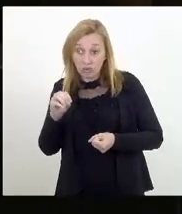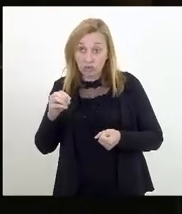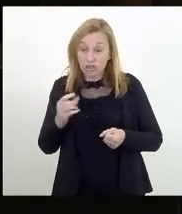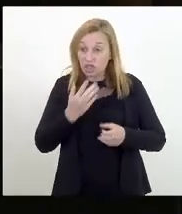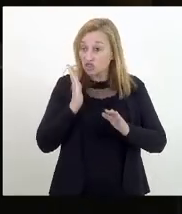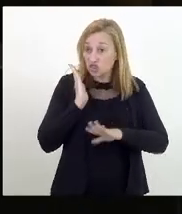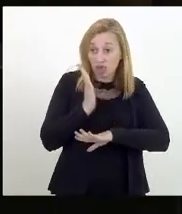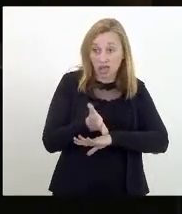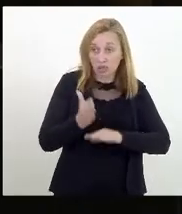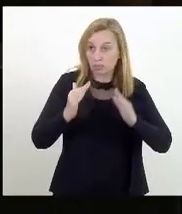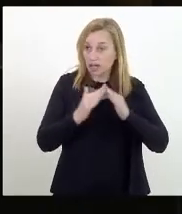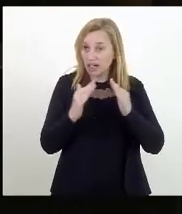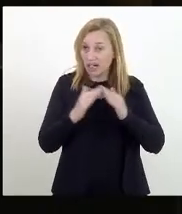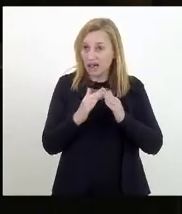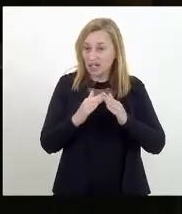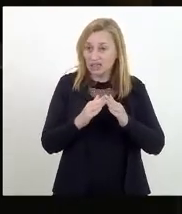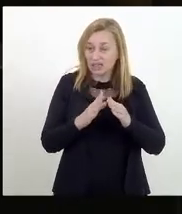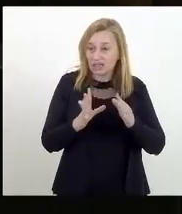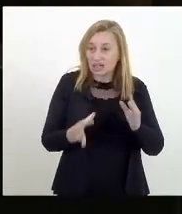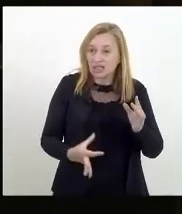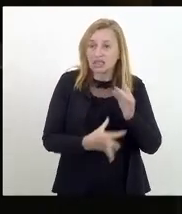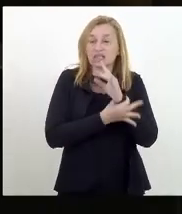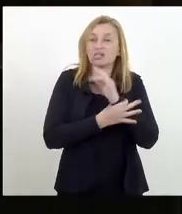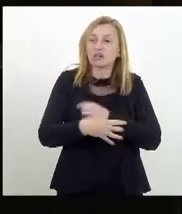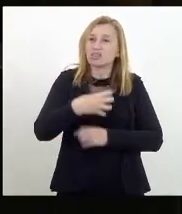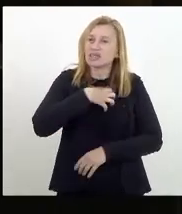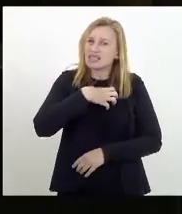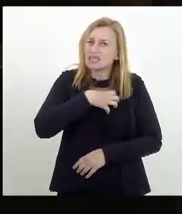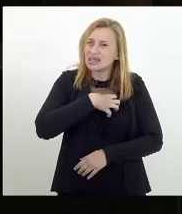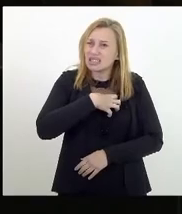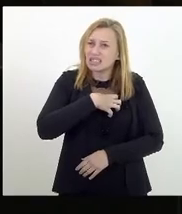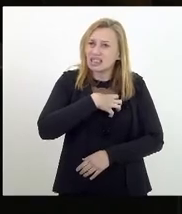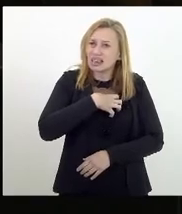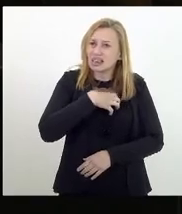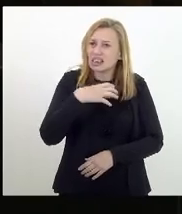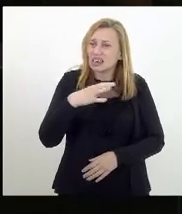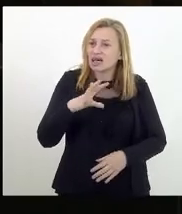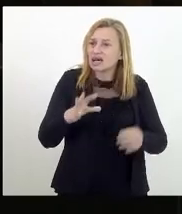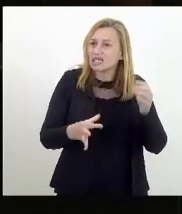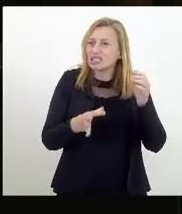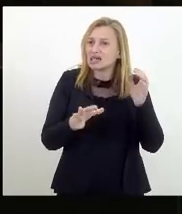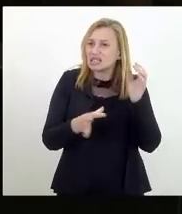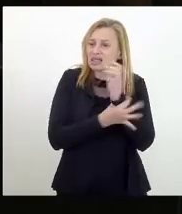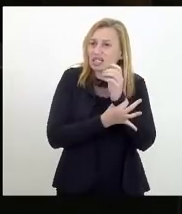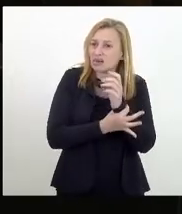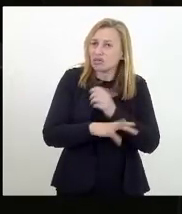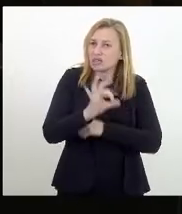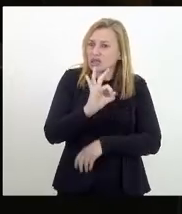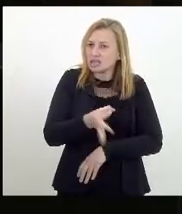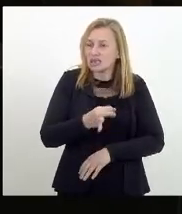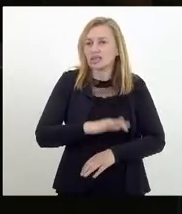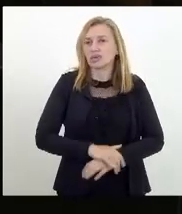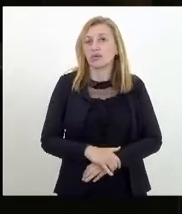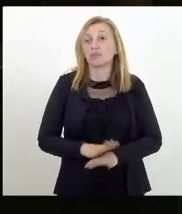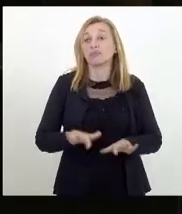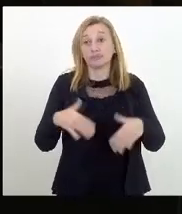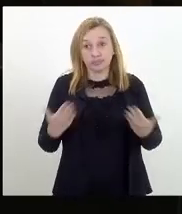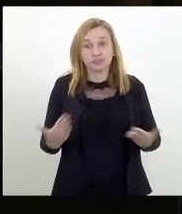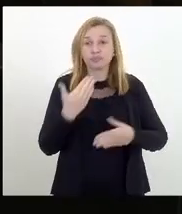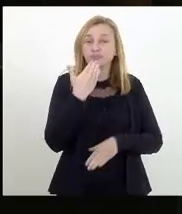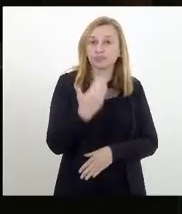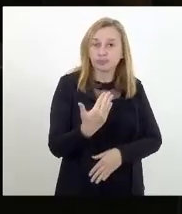além da sensação de segurança é segurança efetivamente propriamente dito então